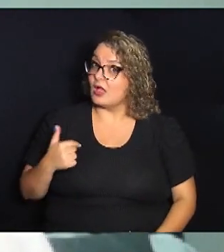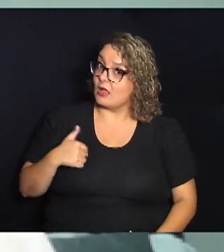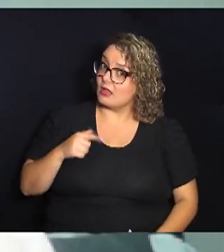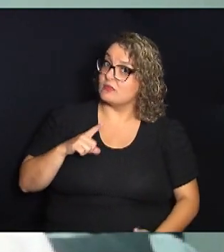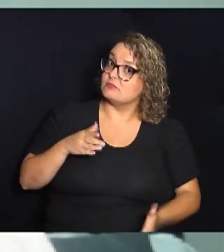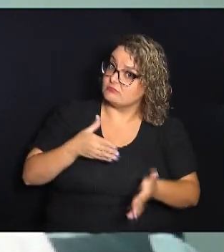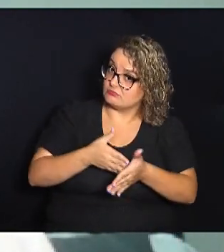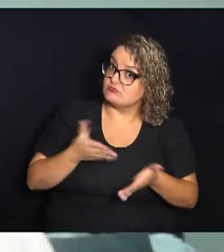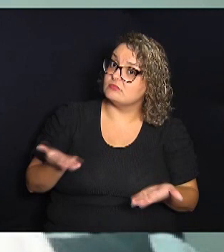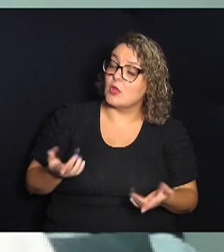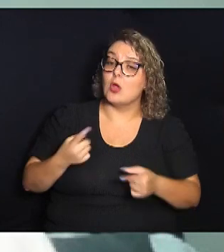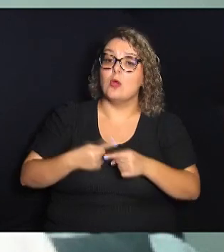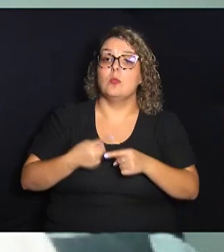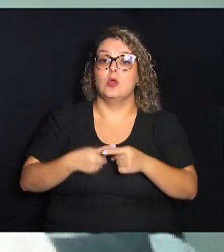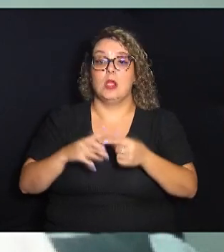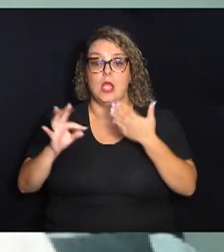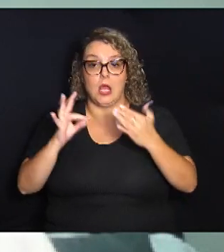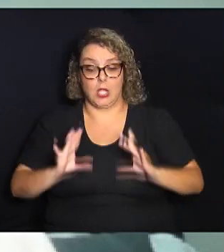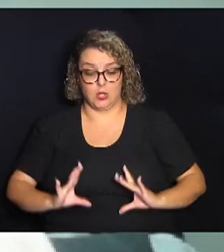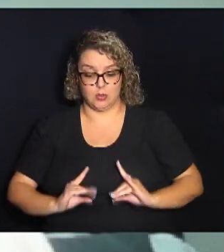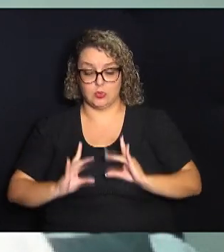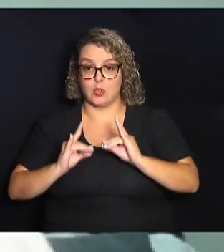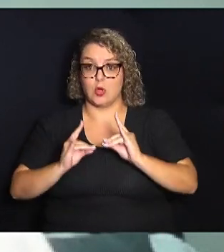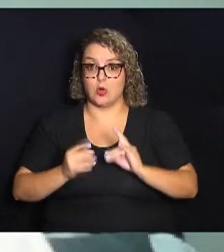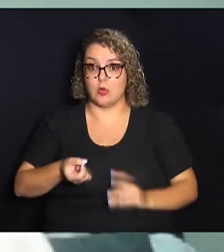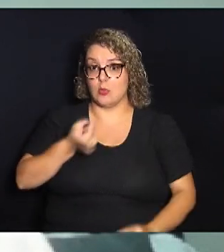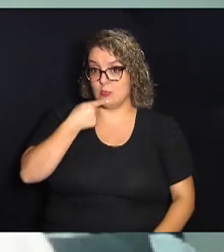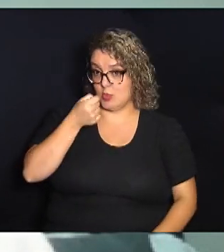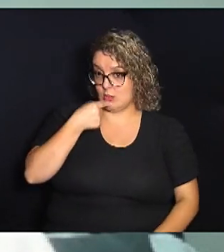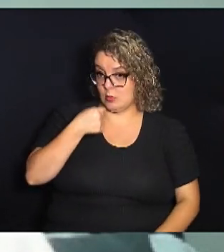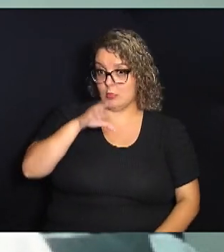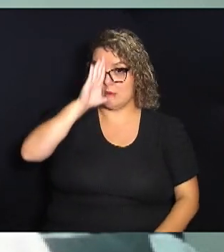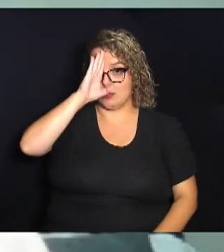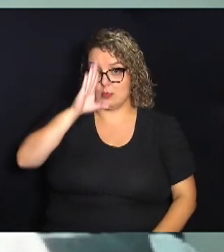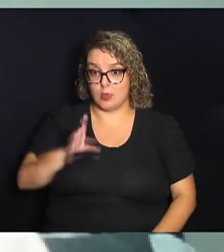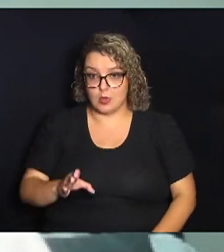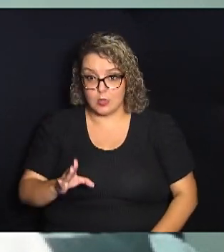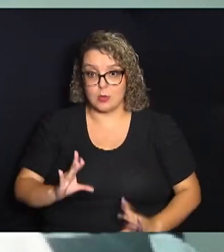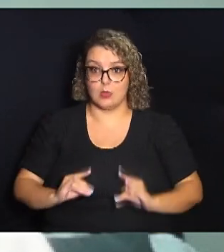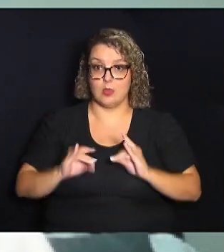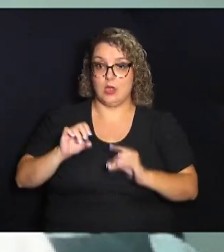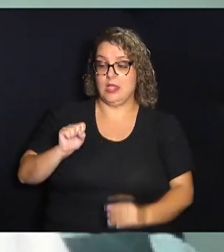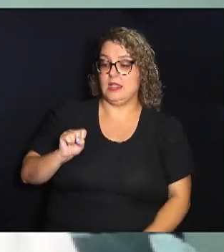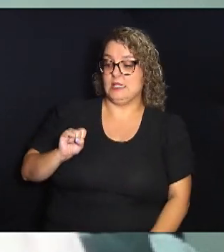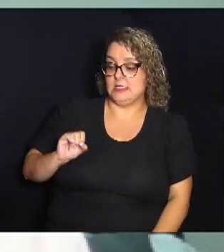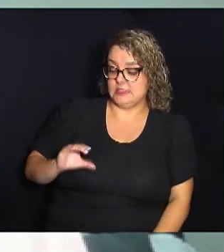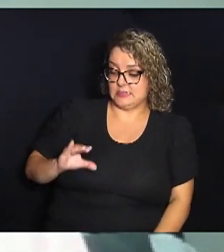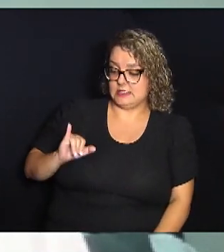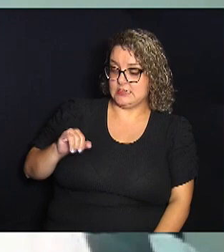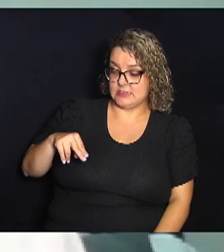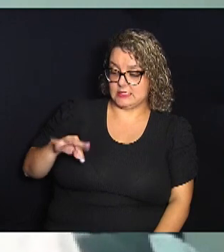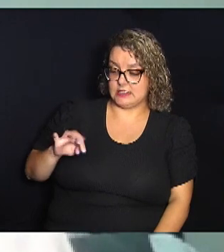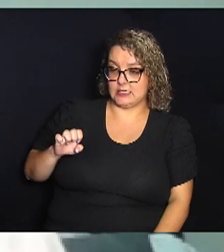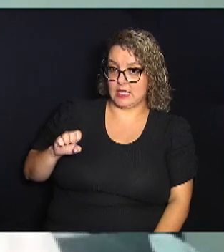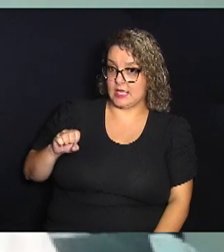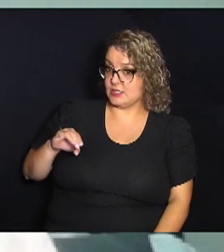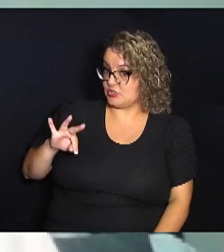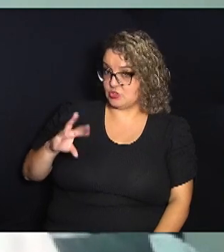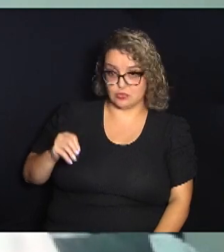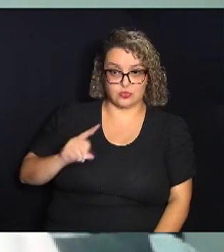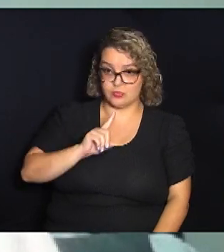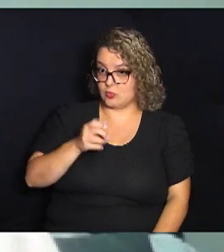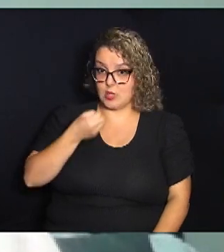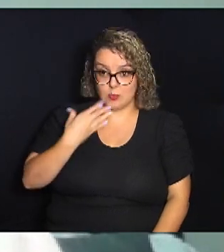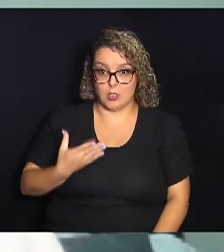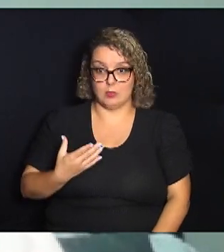limitações. Porque a terapia hormonal por via oral, principalmente com hormônios sintéticos, não é uma boa via e isso aumenta